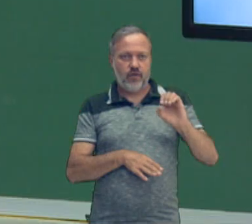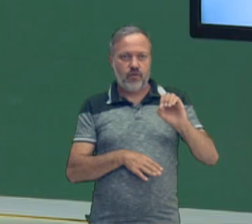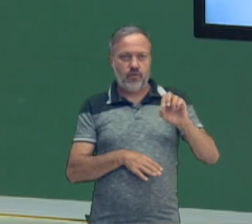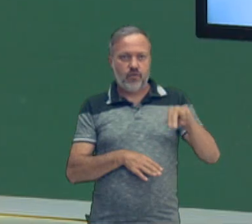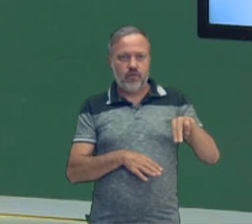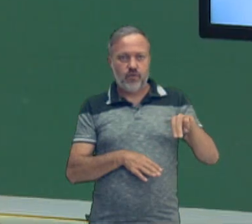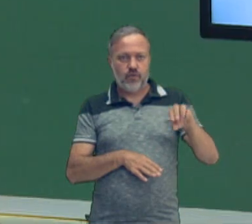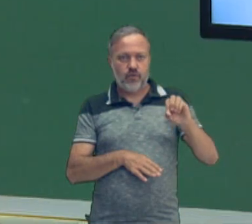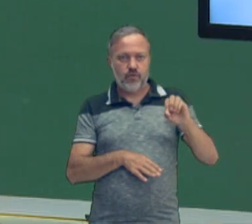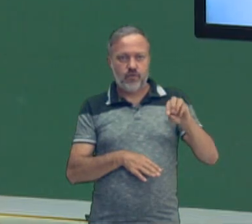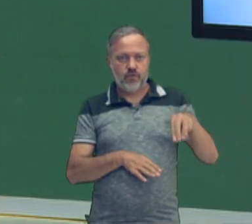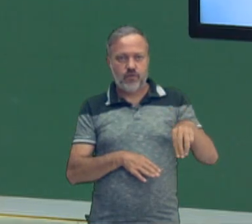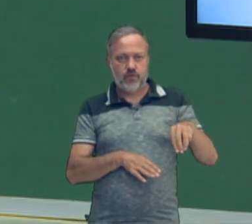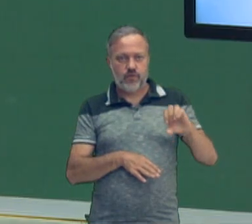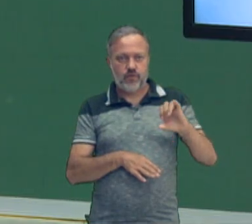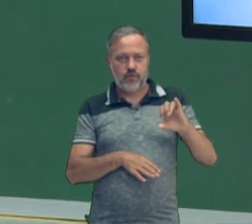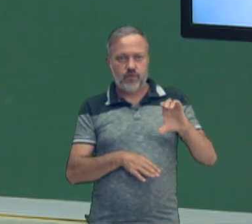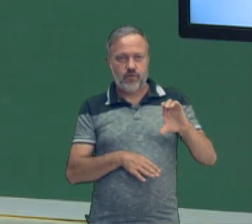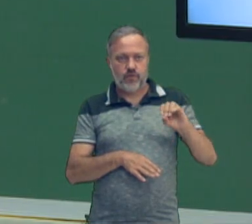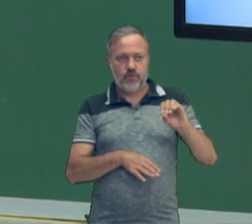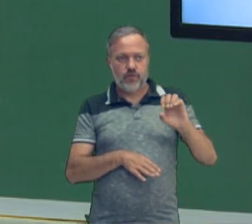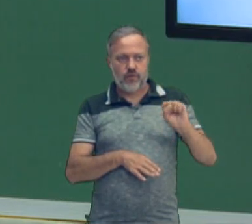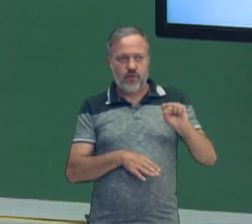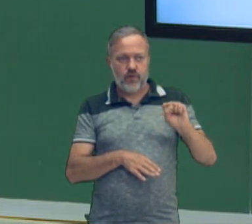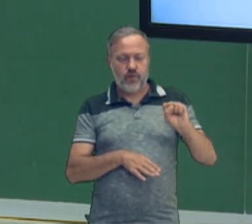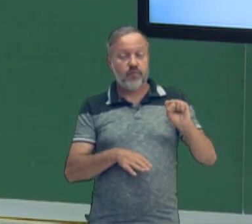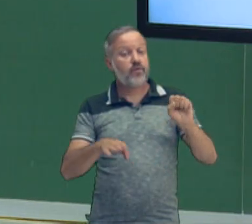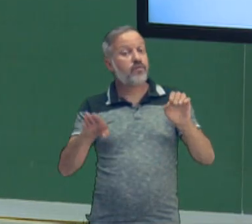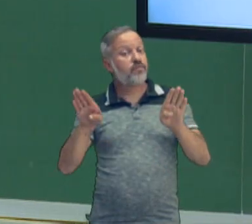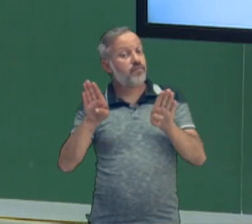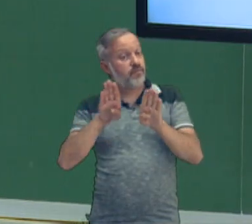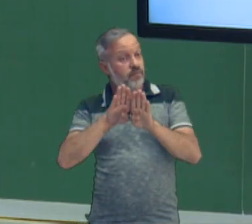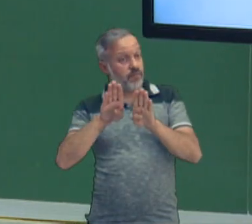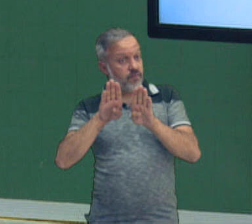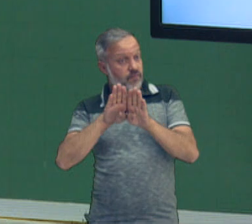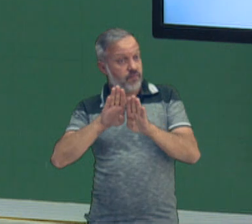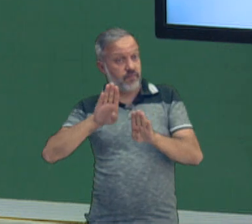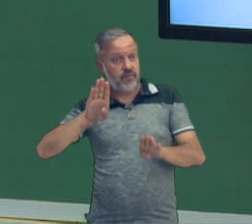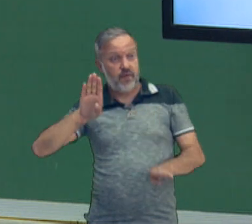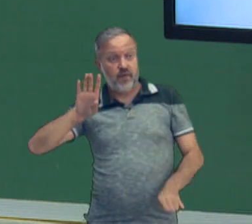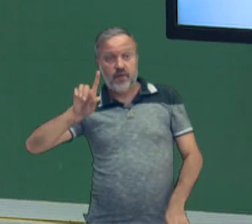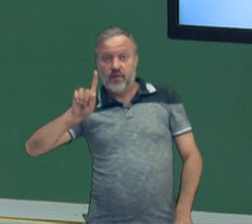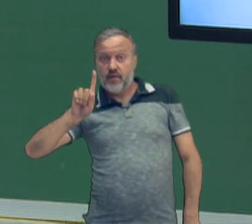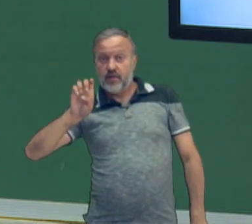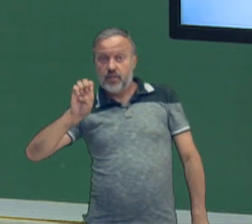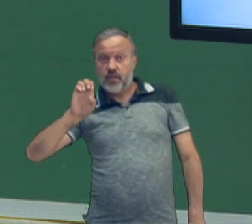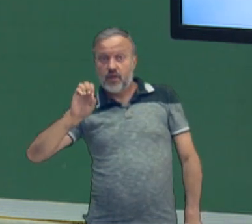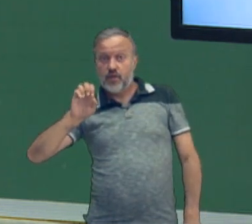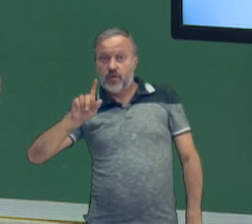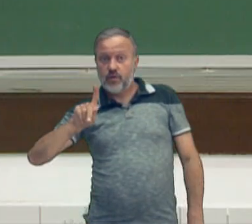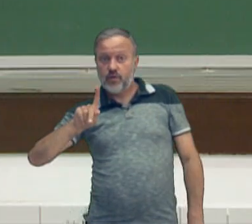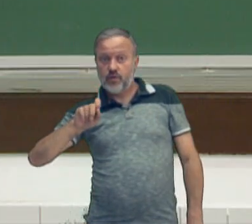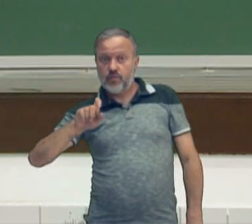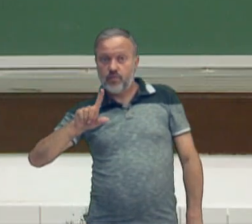de critério. Posso colocar também o geopolítico, as relações políticas e econômicas,